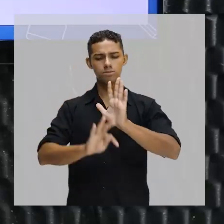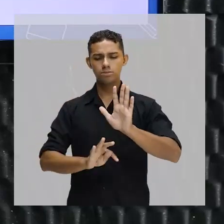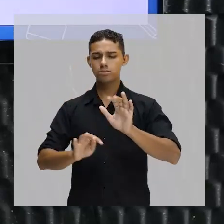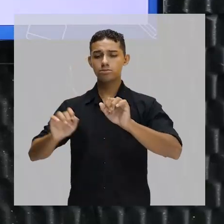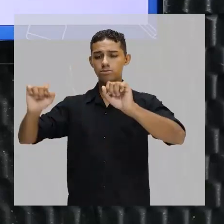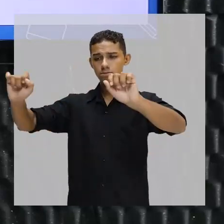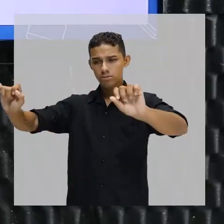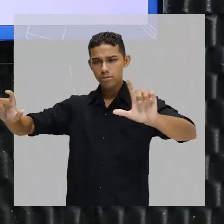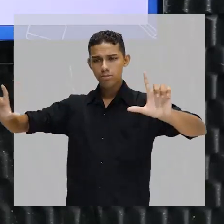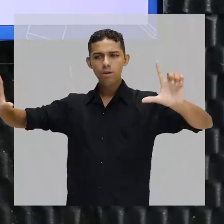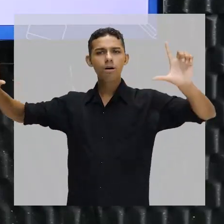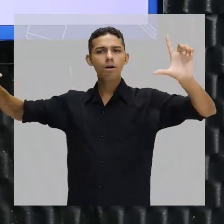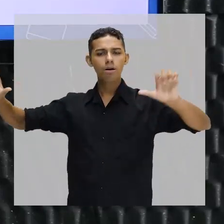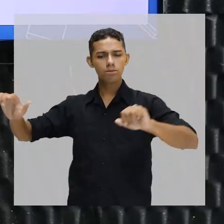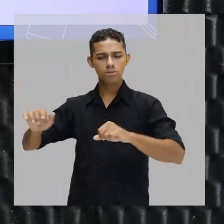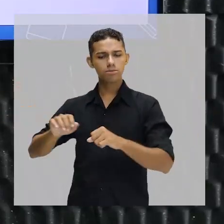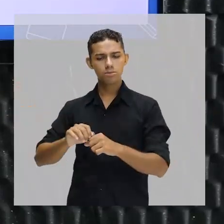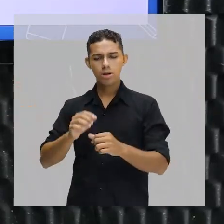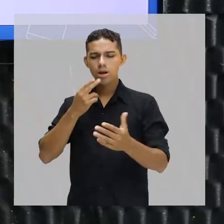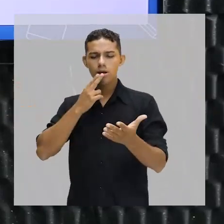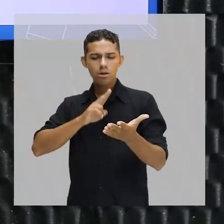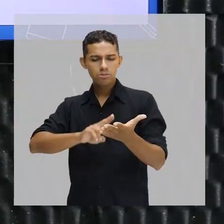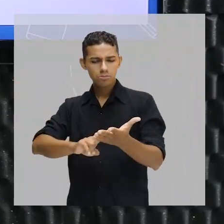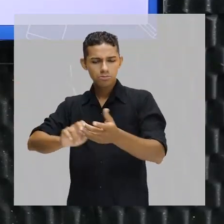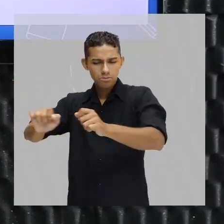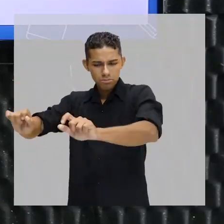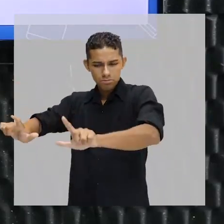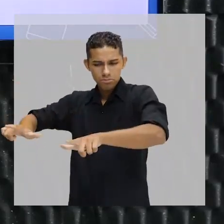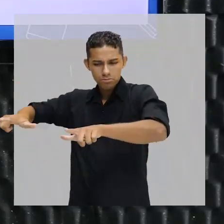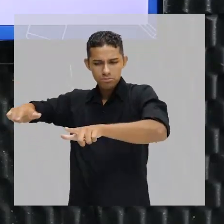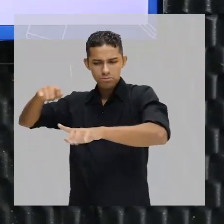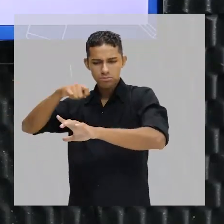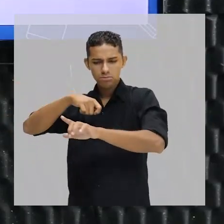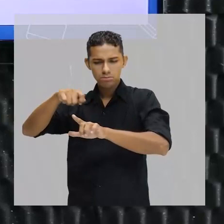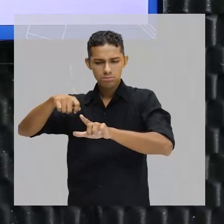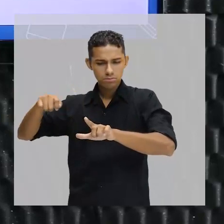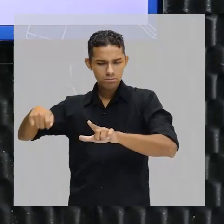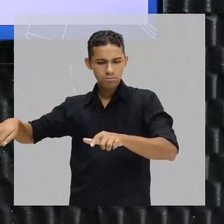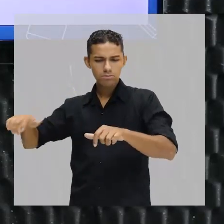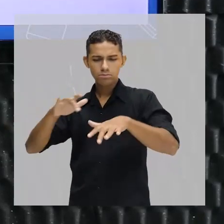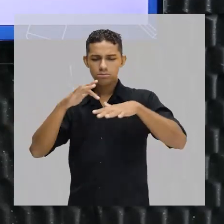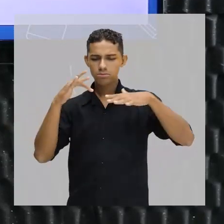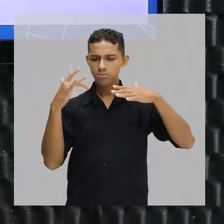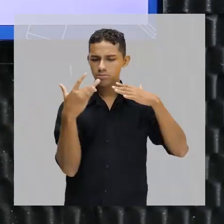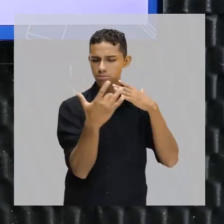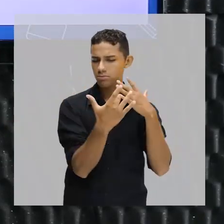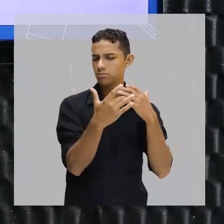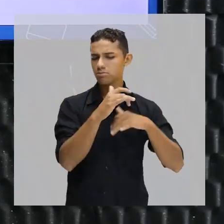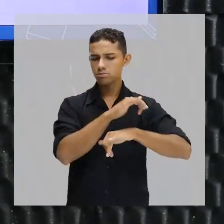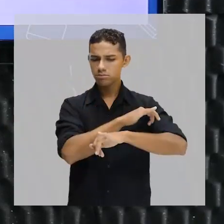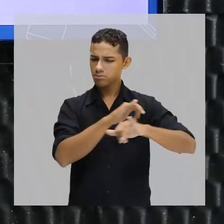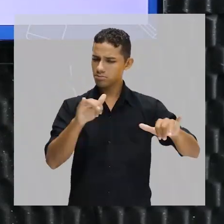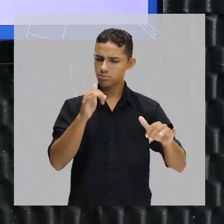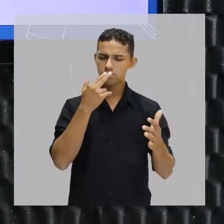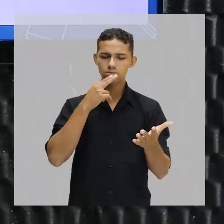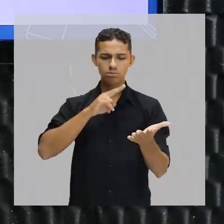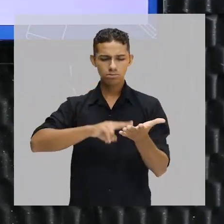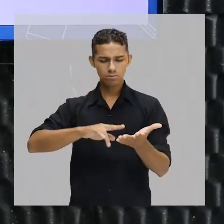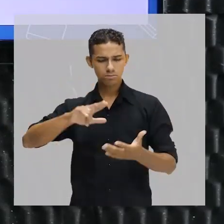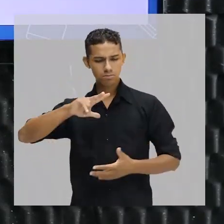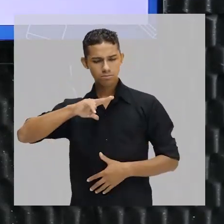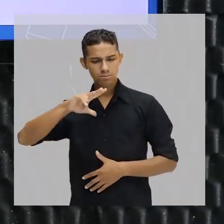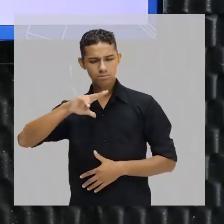outdoor, bilhete, e-mails, redes sociais, as notícias, carta pessoal. Então, é